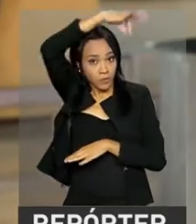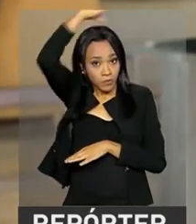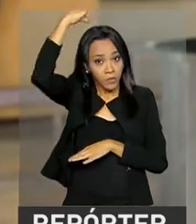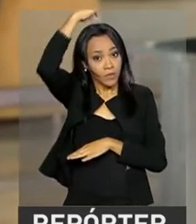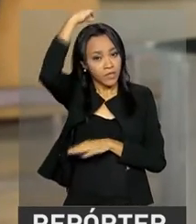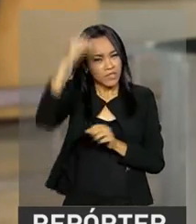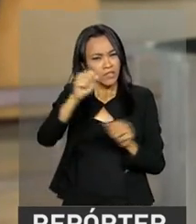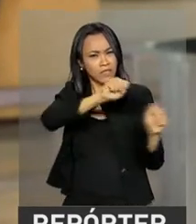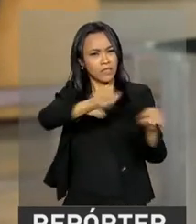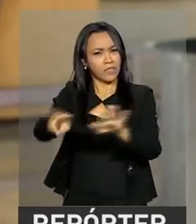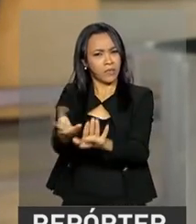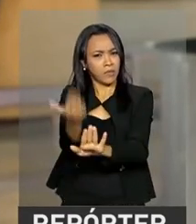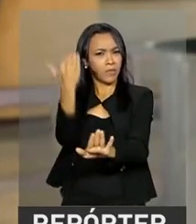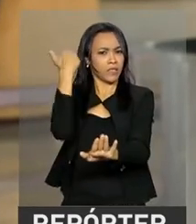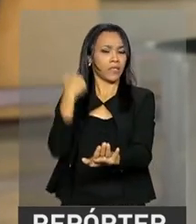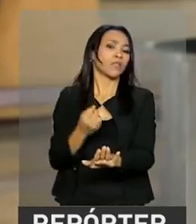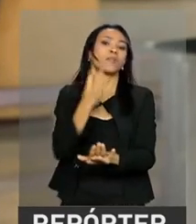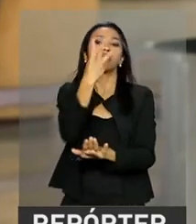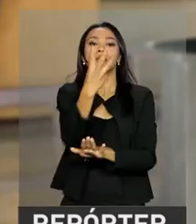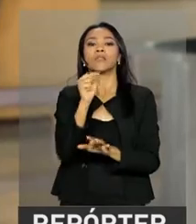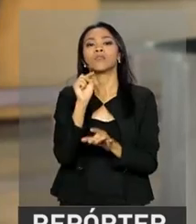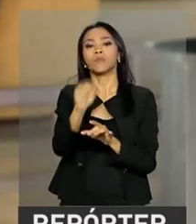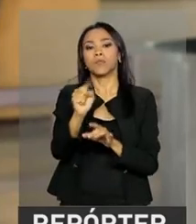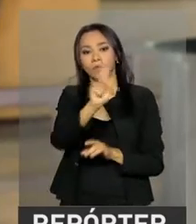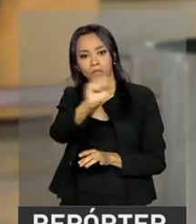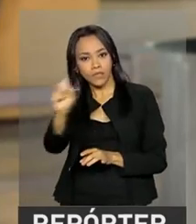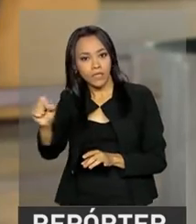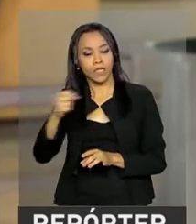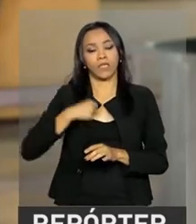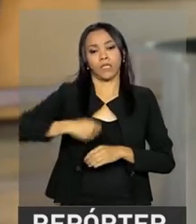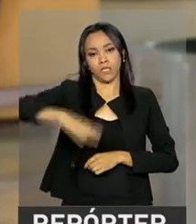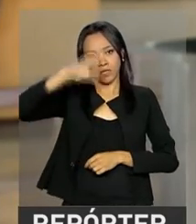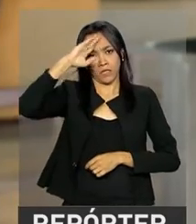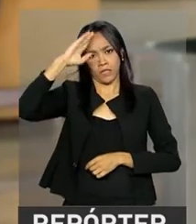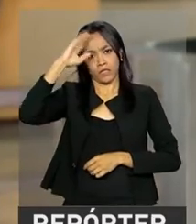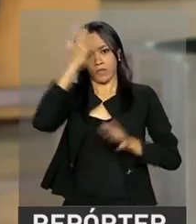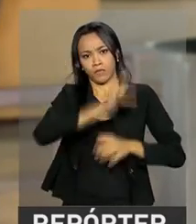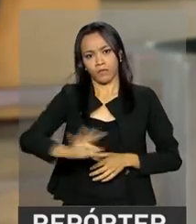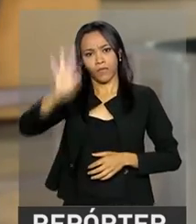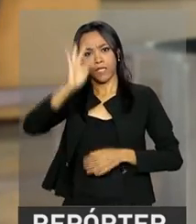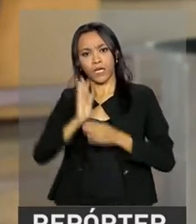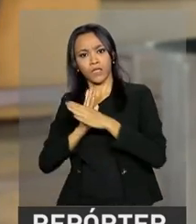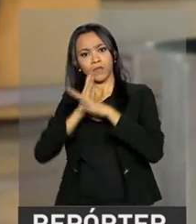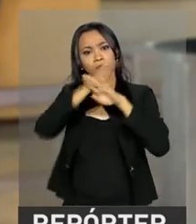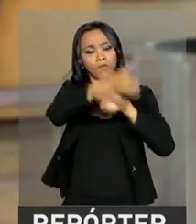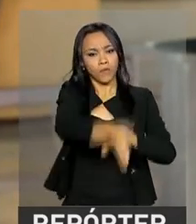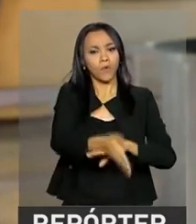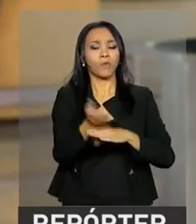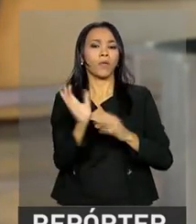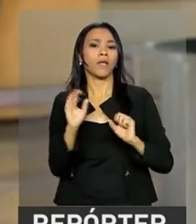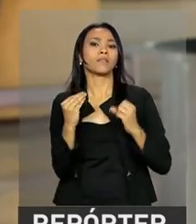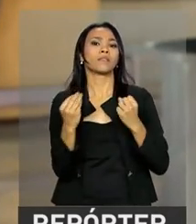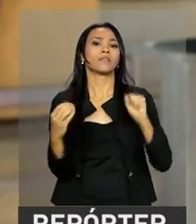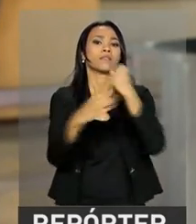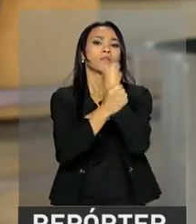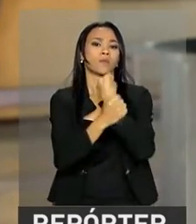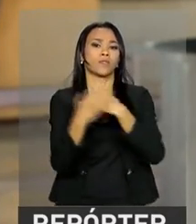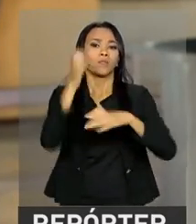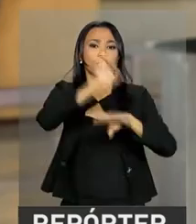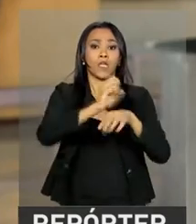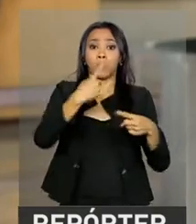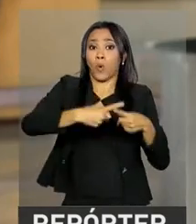semana passada 3.100 militares federais reforçam a segurança no estado porque policiais militares